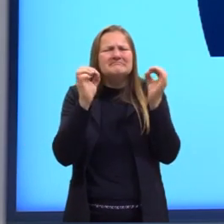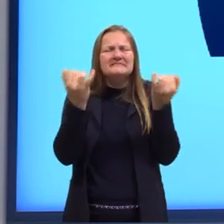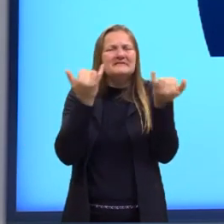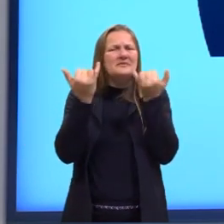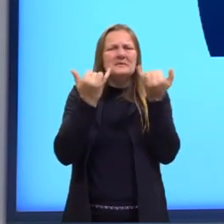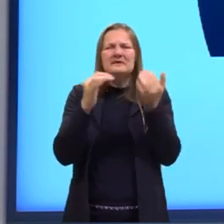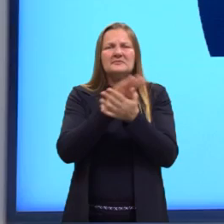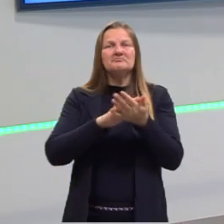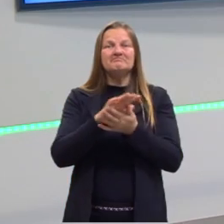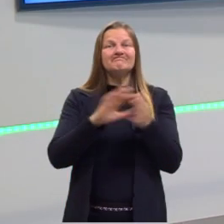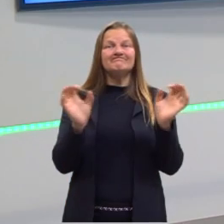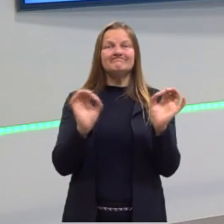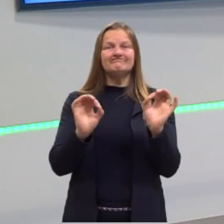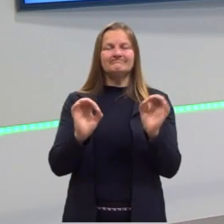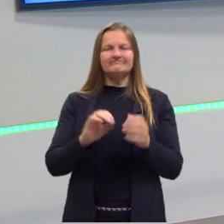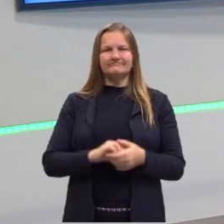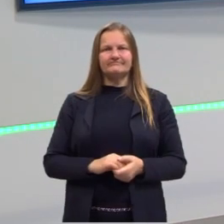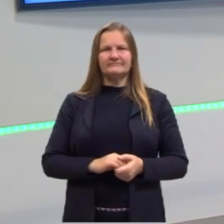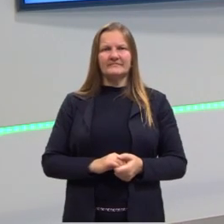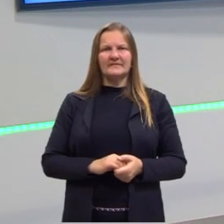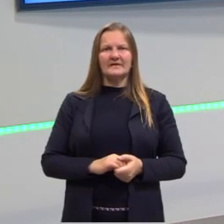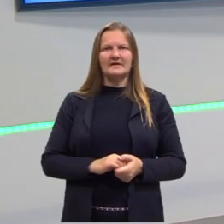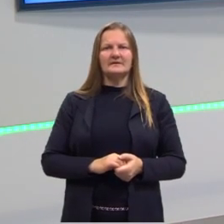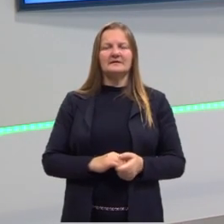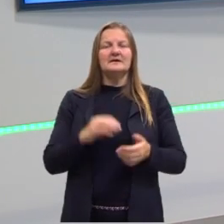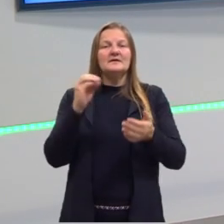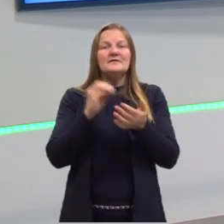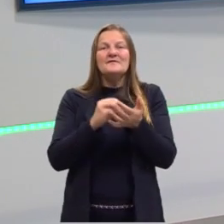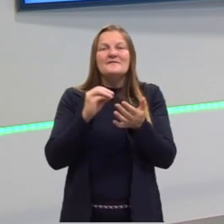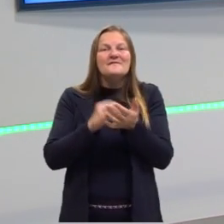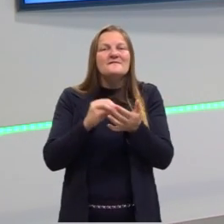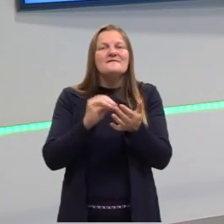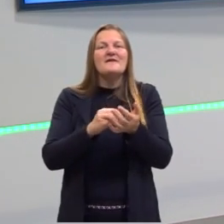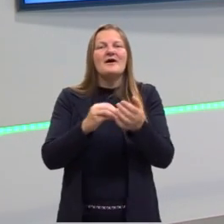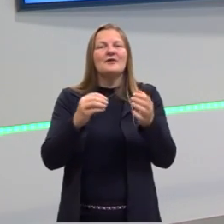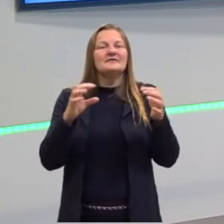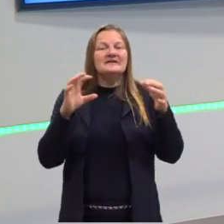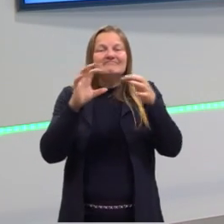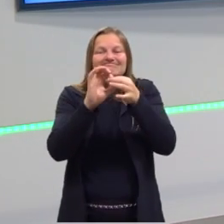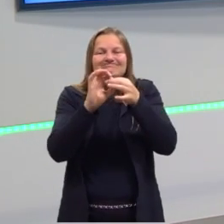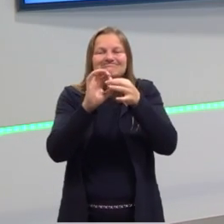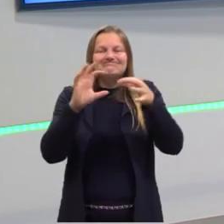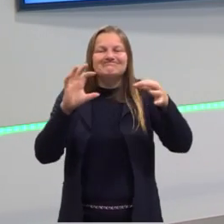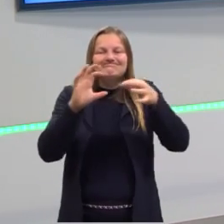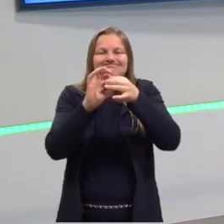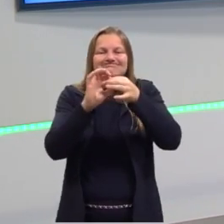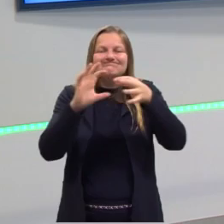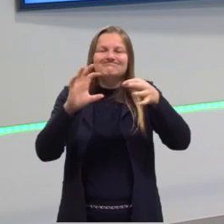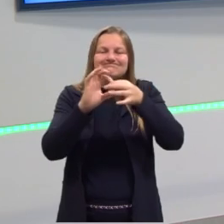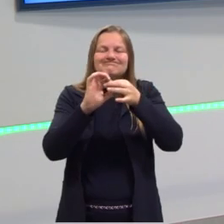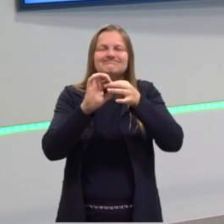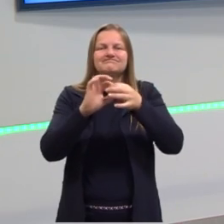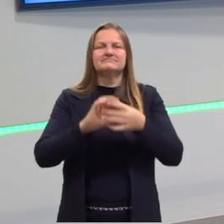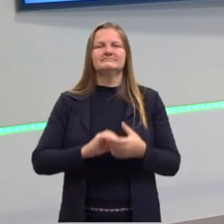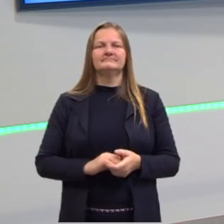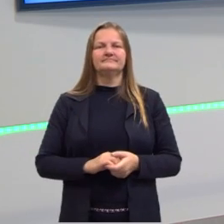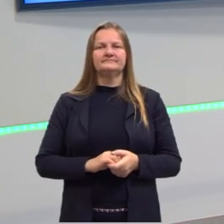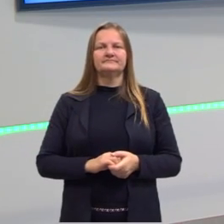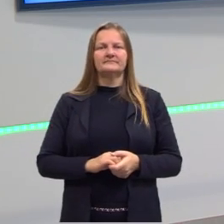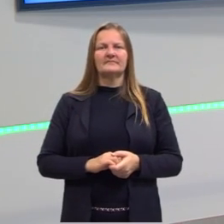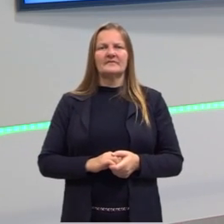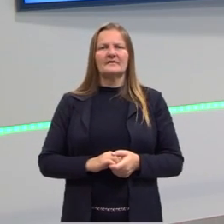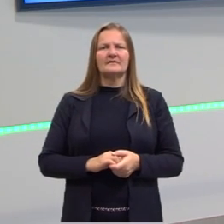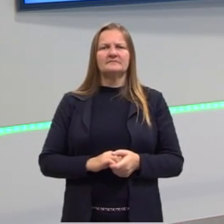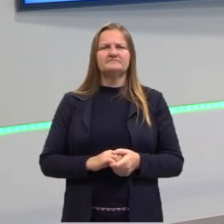elas não são o que a gente chama de informações casadas na elas não fazem sentido juntas